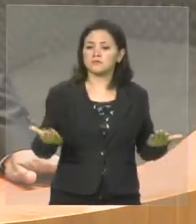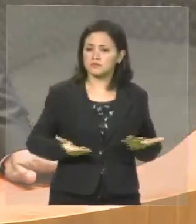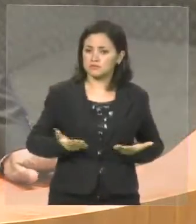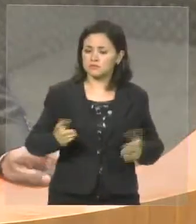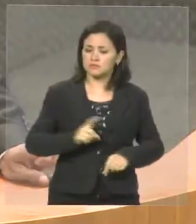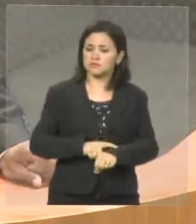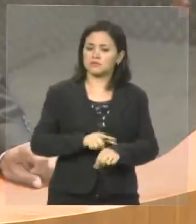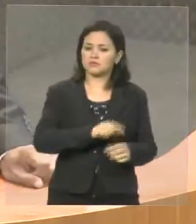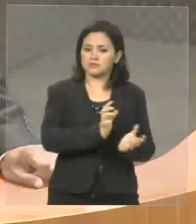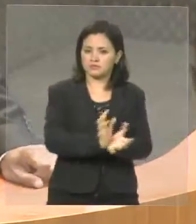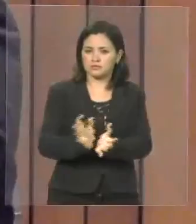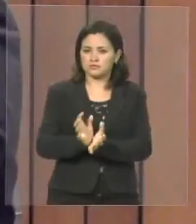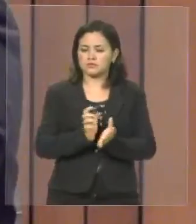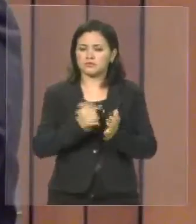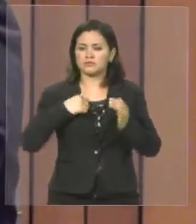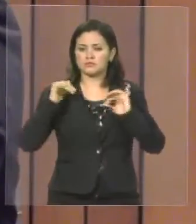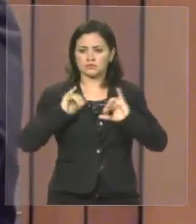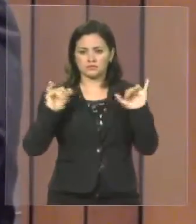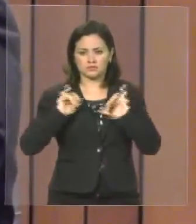pronunciar.